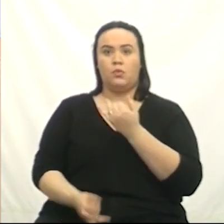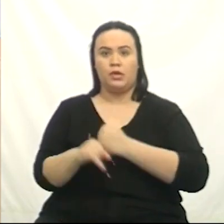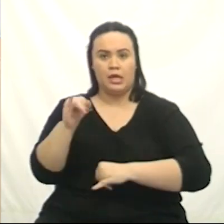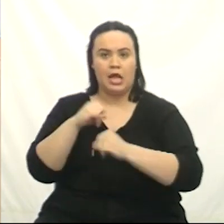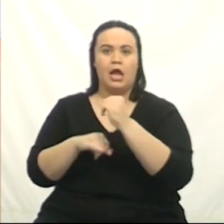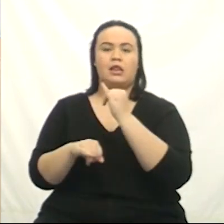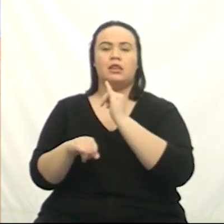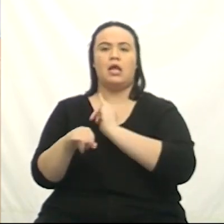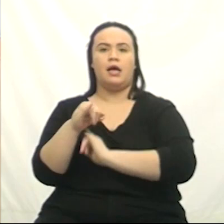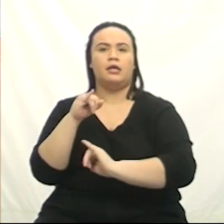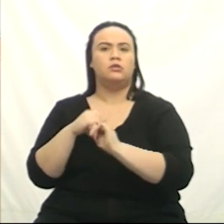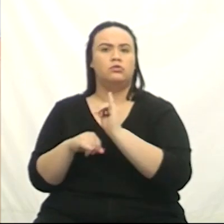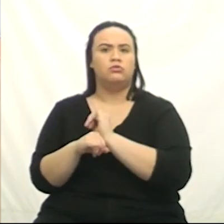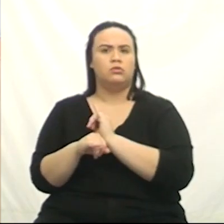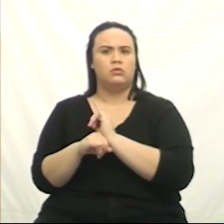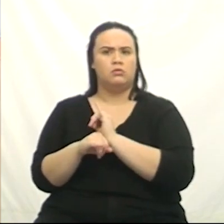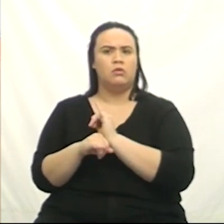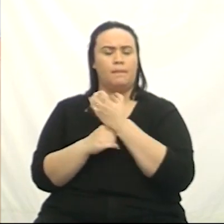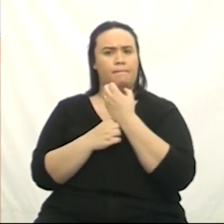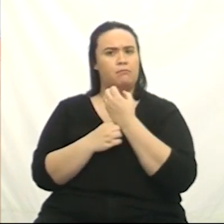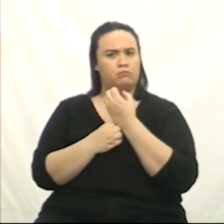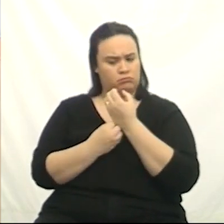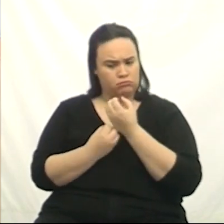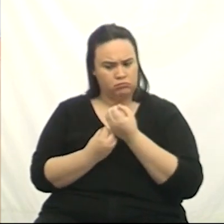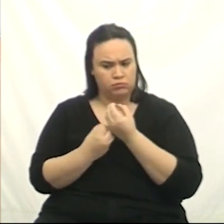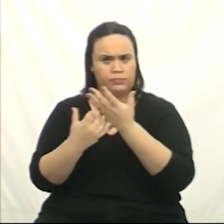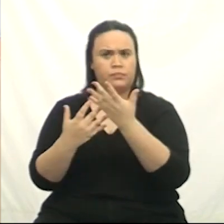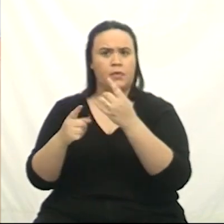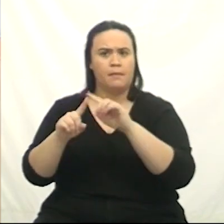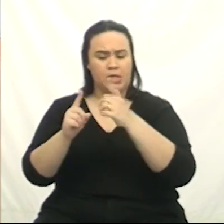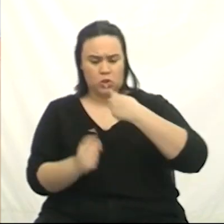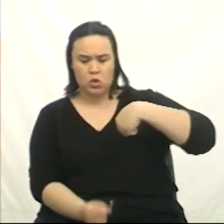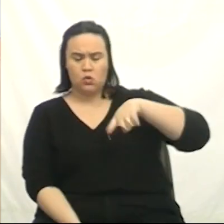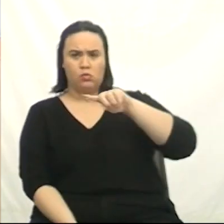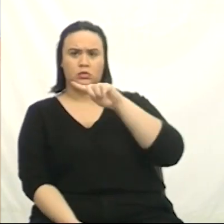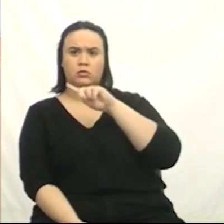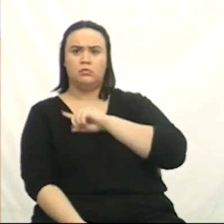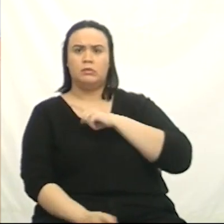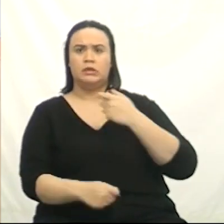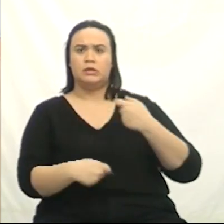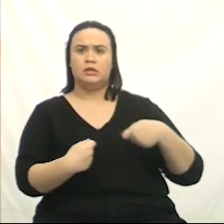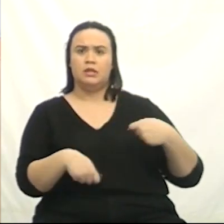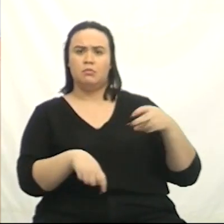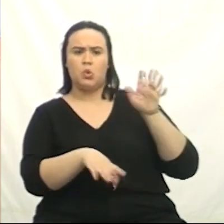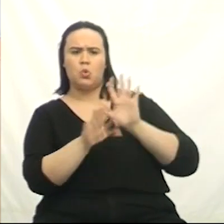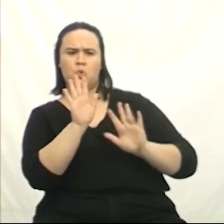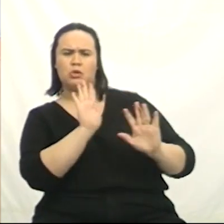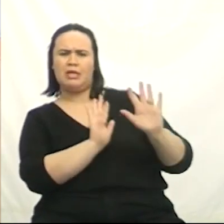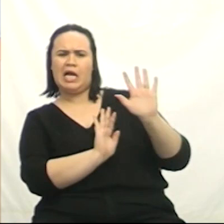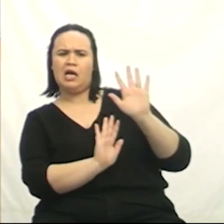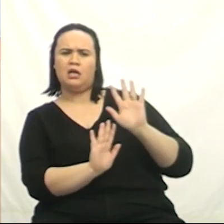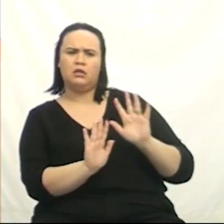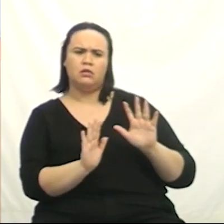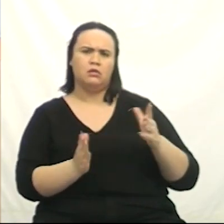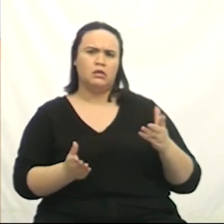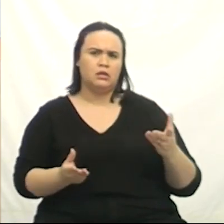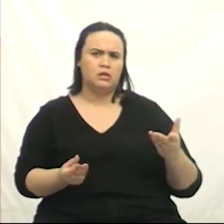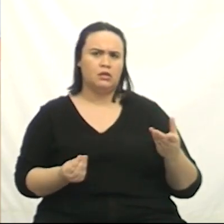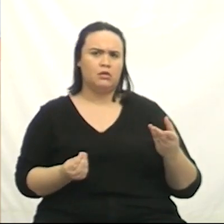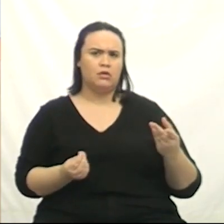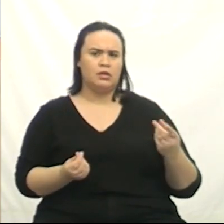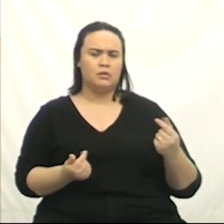telefonia, não é pouco dinheiro que faturo, e nós é que temos que estar simplesmente com esse